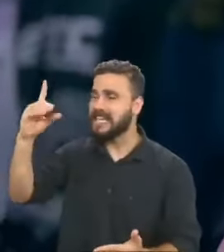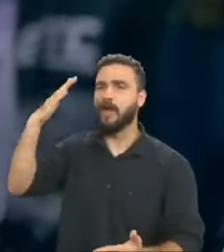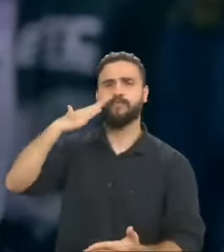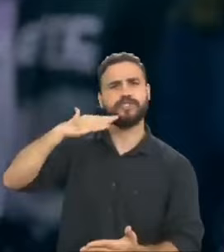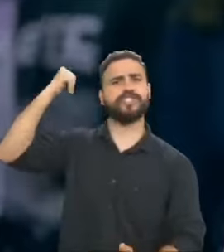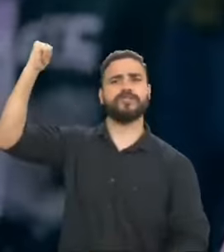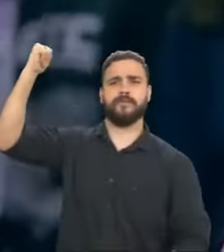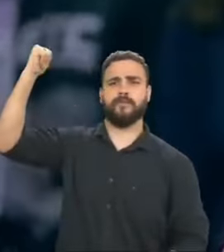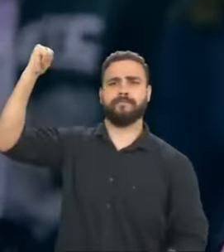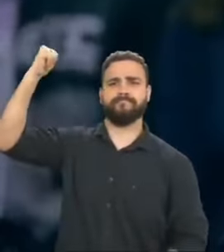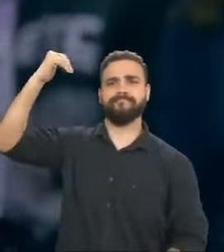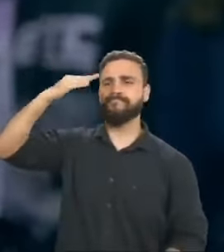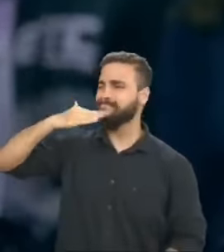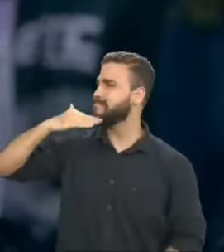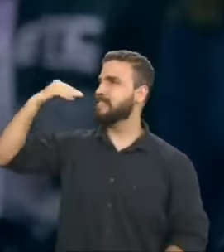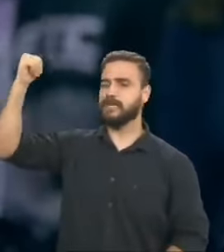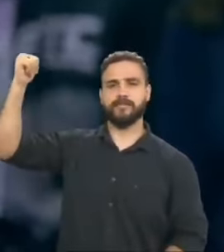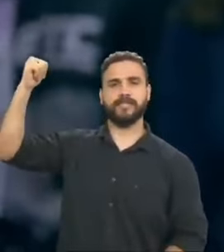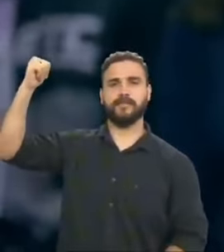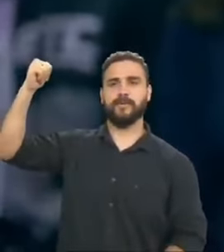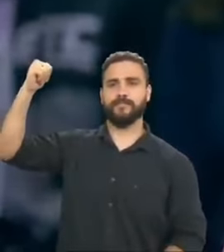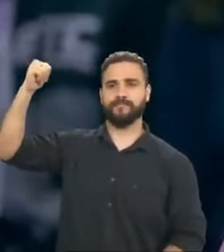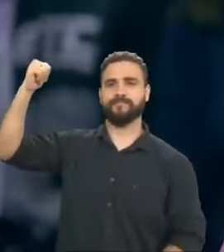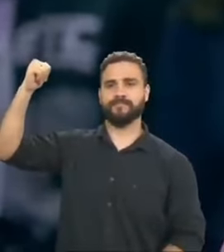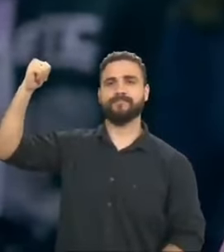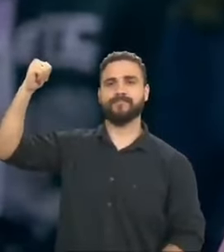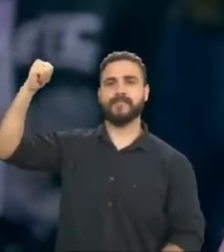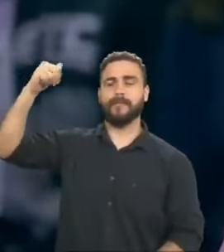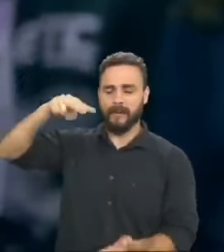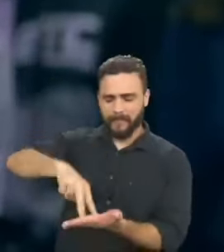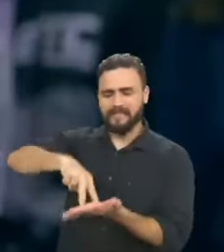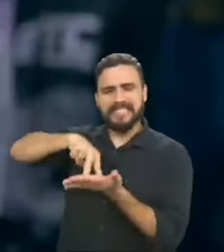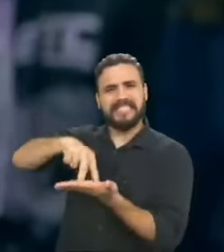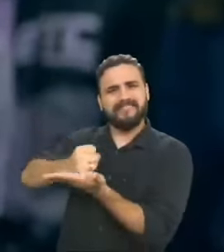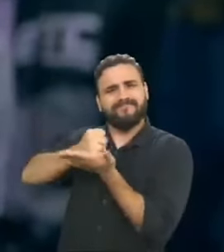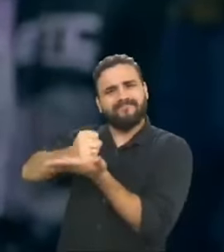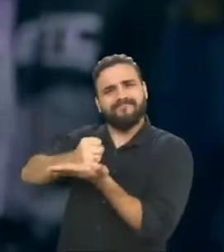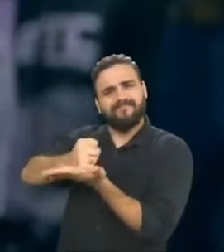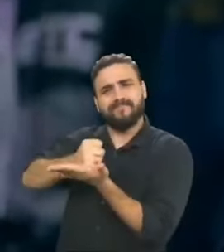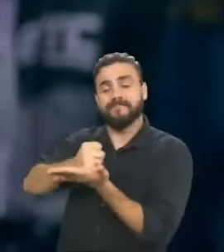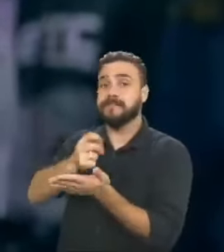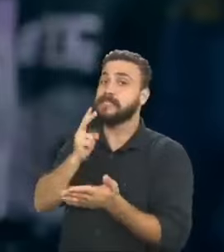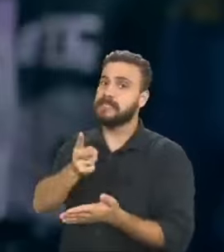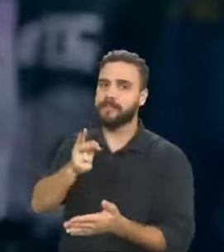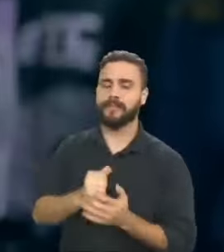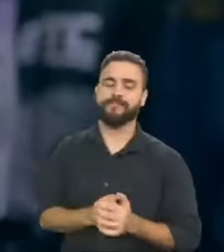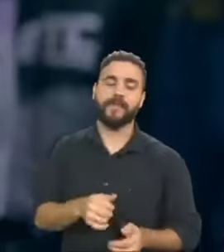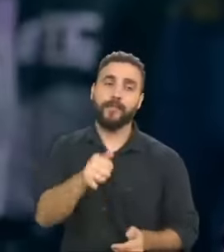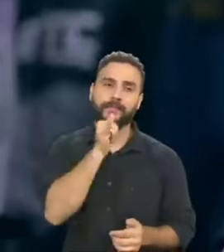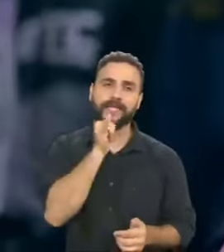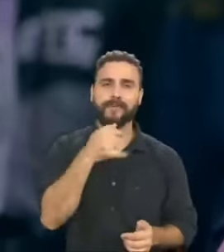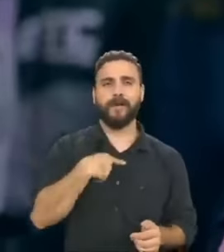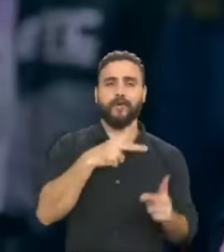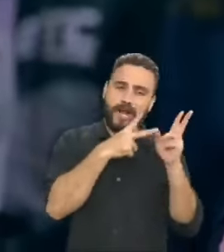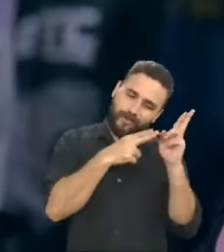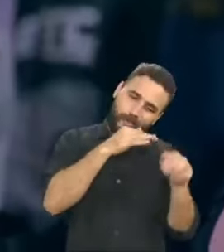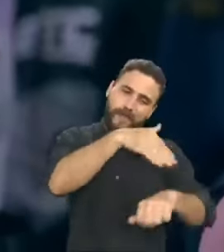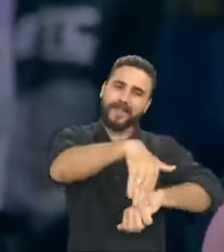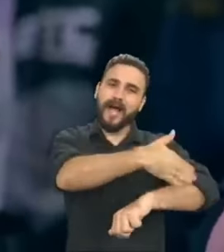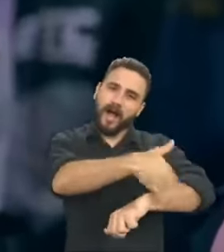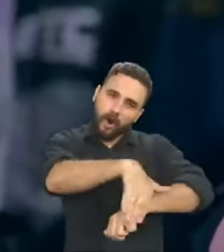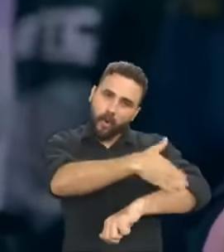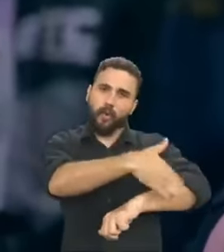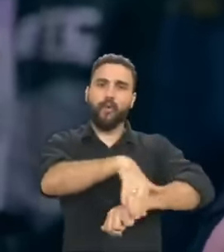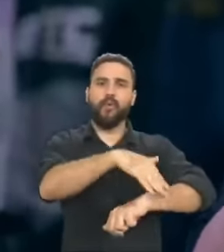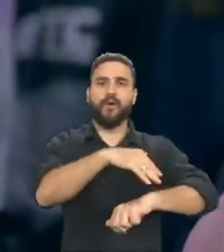Deus, aí qualquer momentinho você foge. Então, assim, eu já passei fome, já dormi na rua, já tomei Coca-Cola do